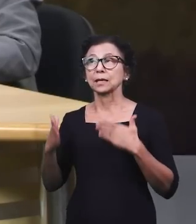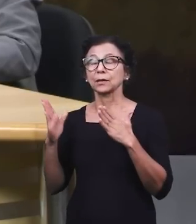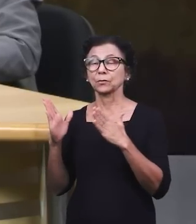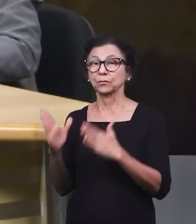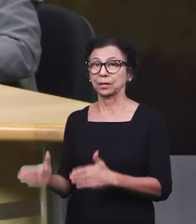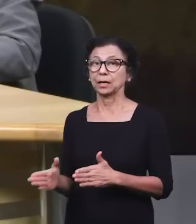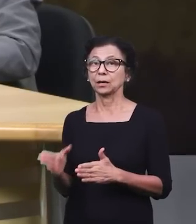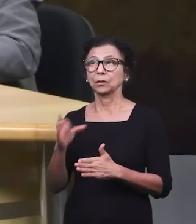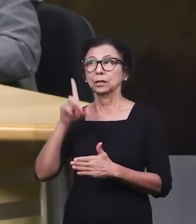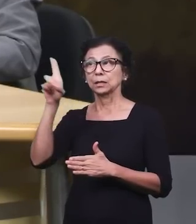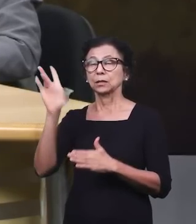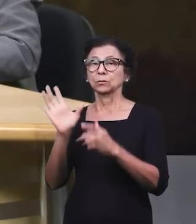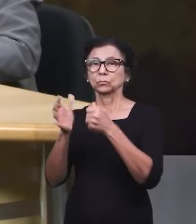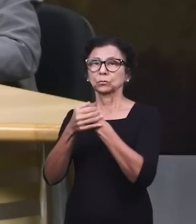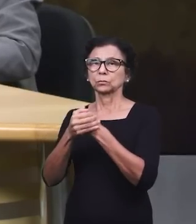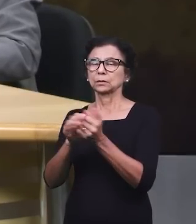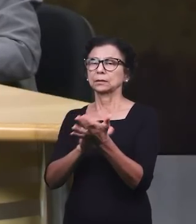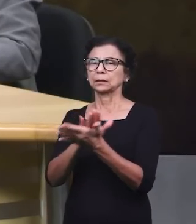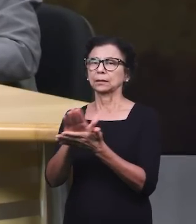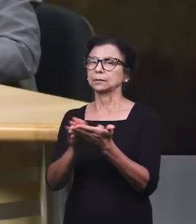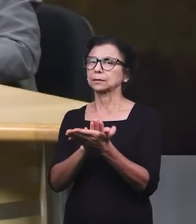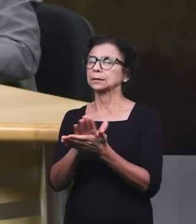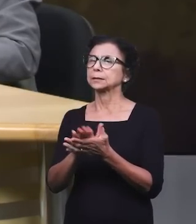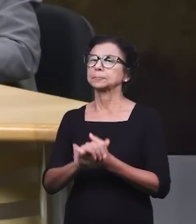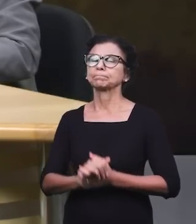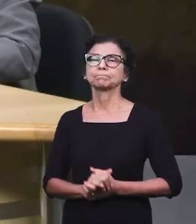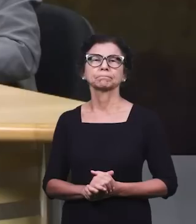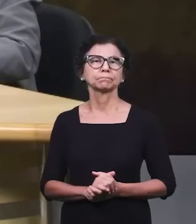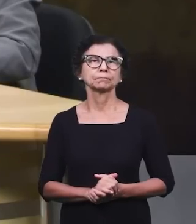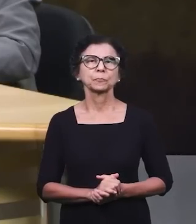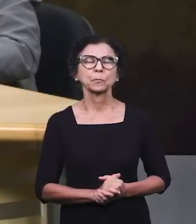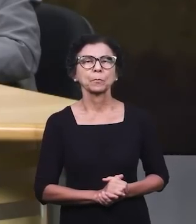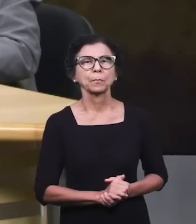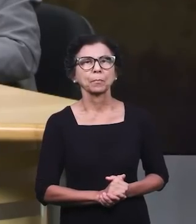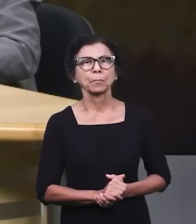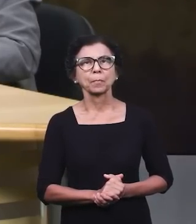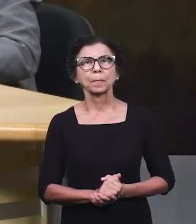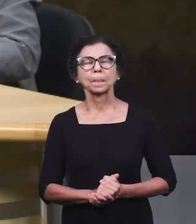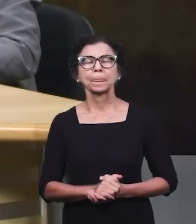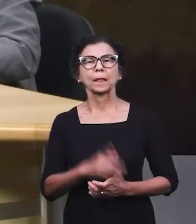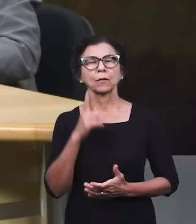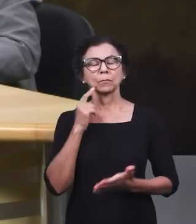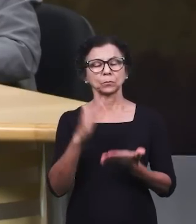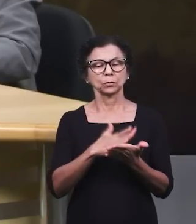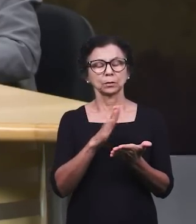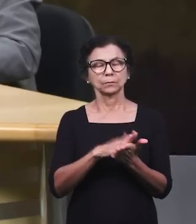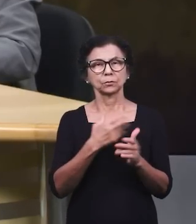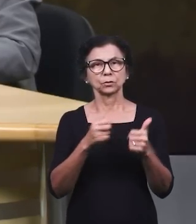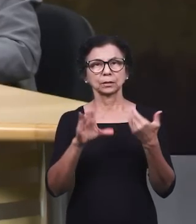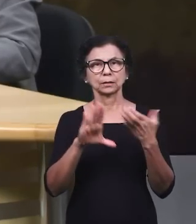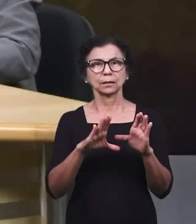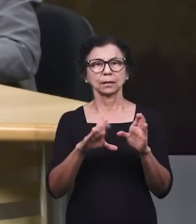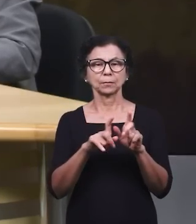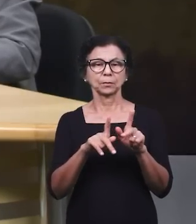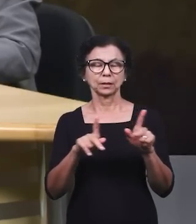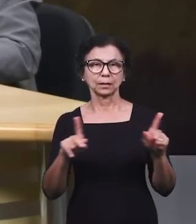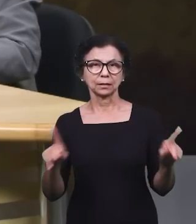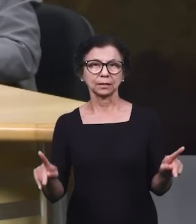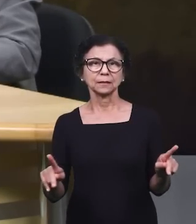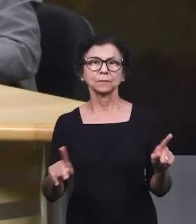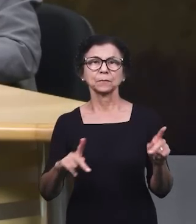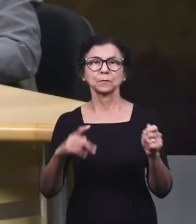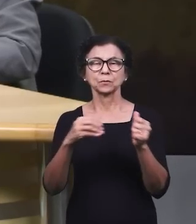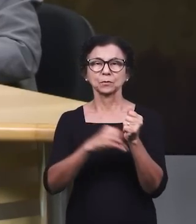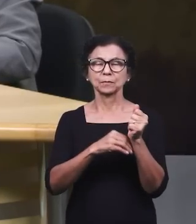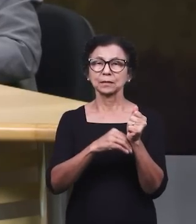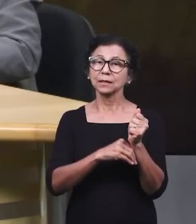então nada fica oculto, né? Então hoje nós temos entrada aí no livro de Cantares, no livro de Apocalipse, nos mistérios, né? Porque Deus